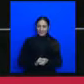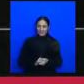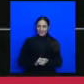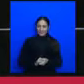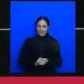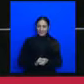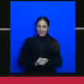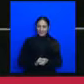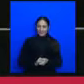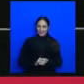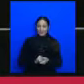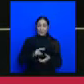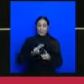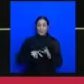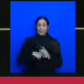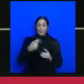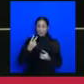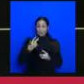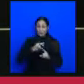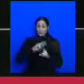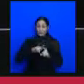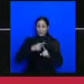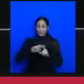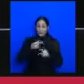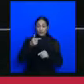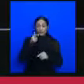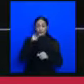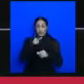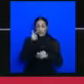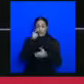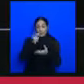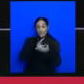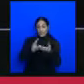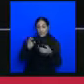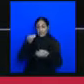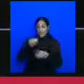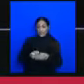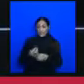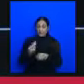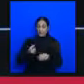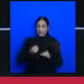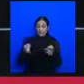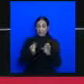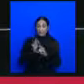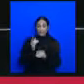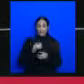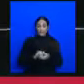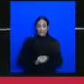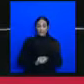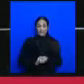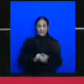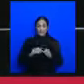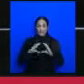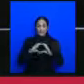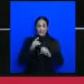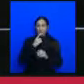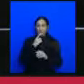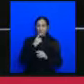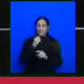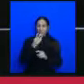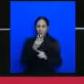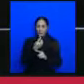32. No segundo sorteio você ganha prêmio também a partir de 3 acertos. Bola vermelha, número 41.